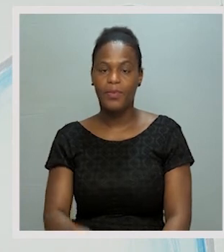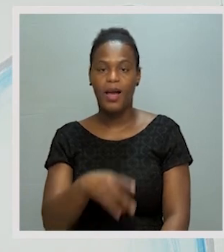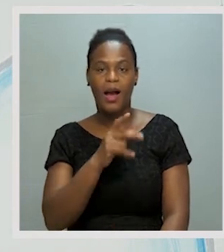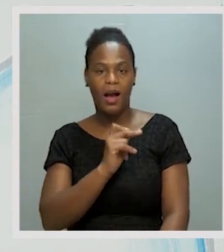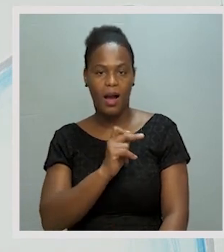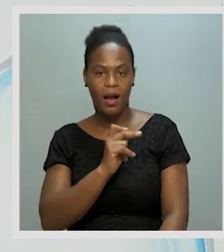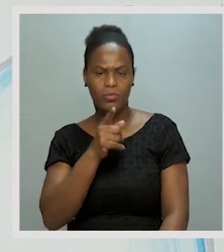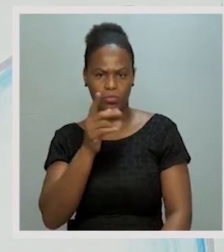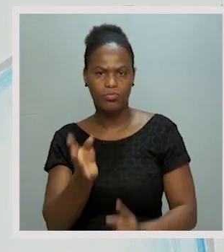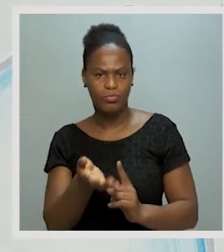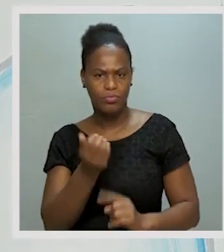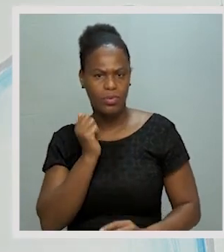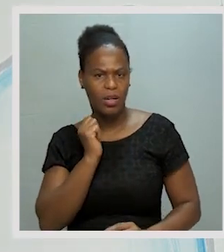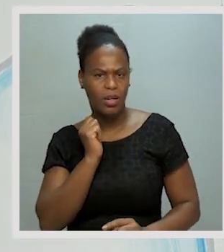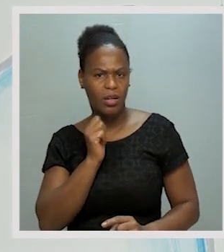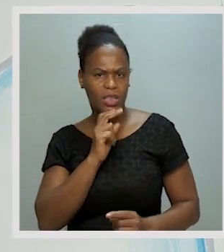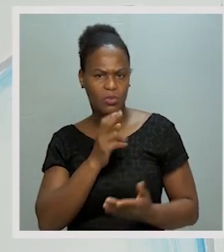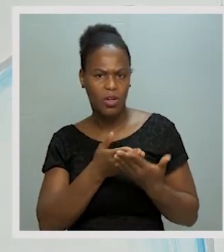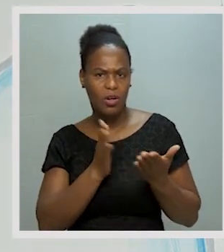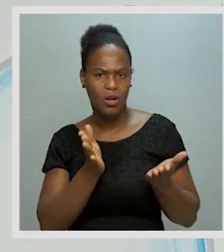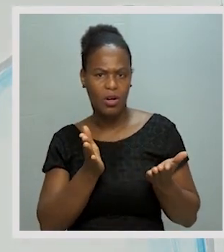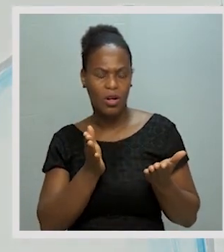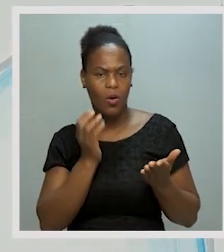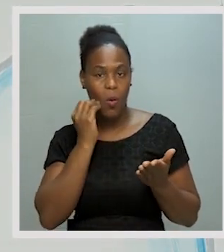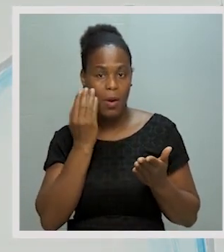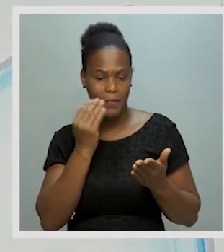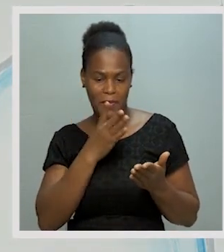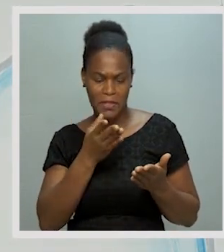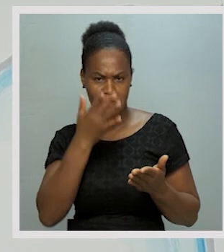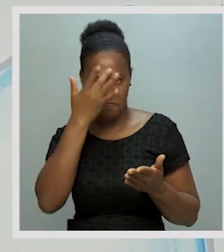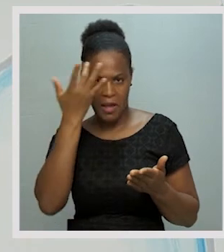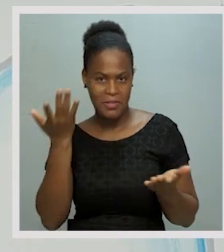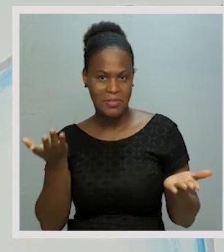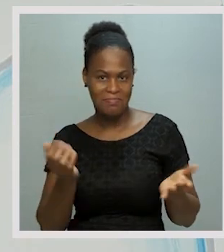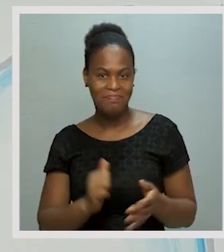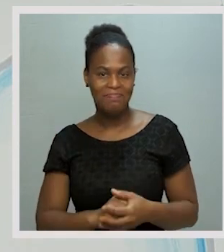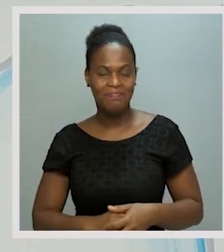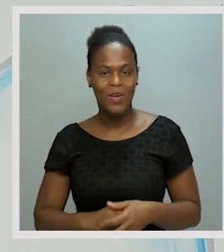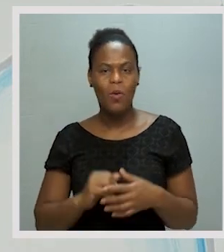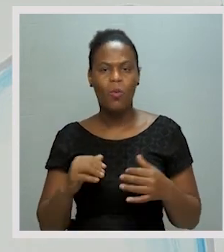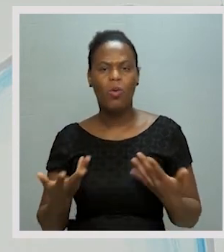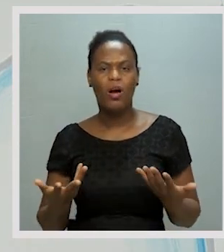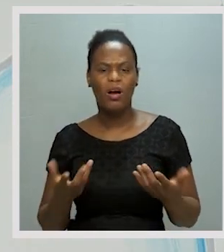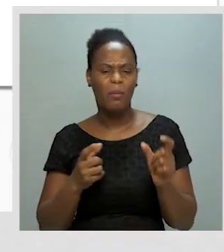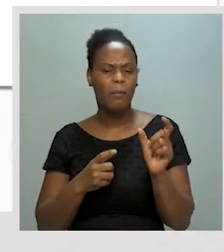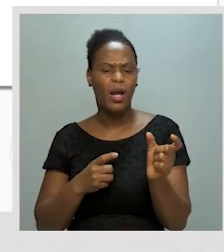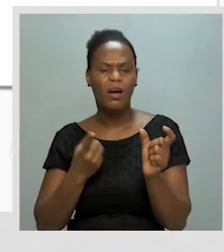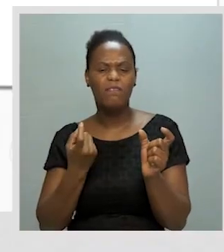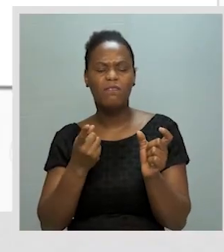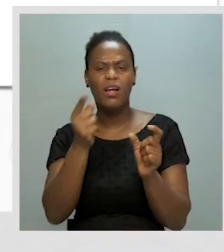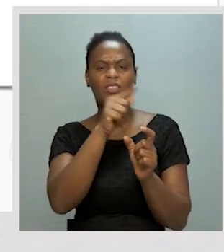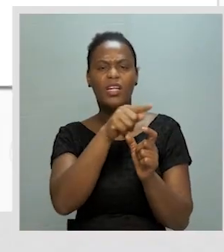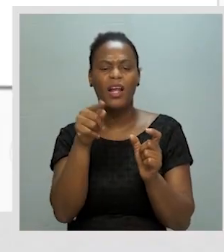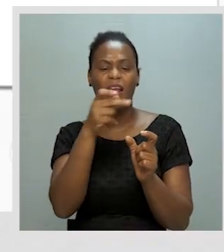A linha A, vocês já conseguiram chegar? A resposta, como eu disse, é fácil, não é? Qual é a palavrinha que